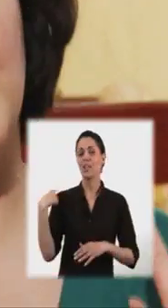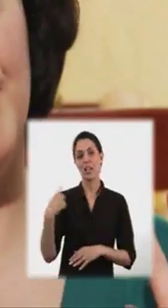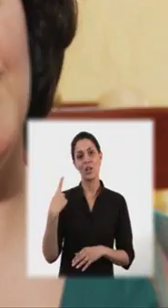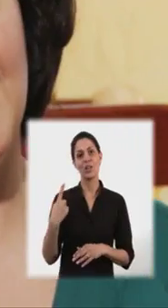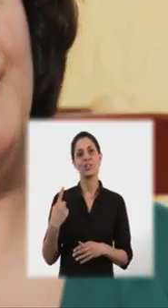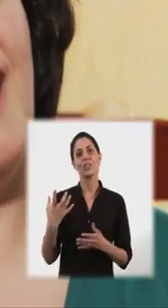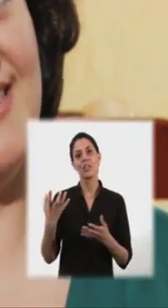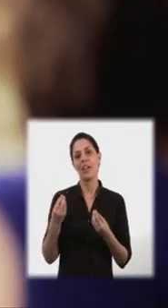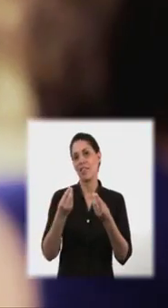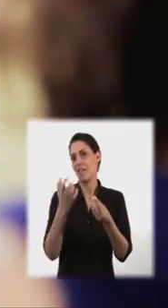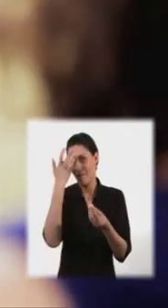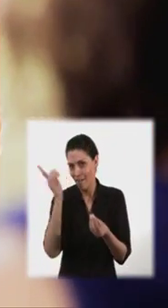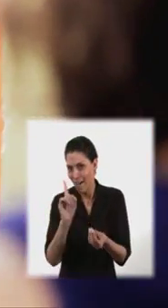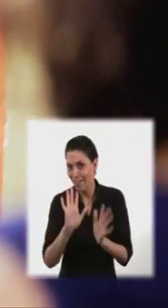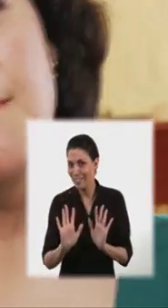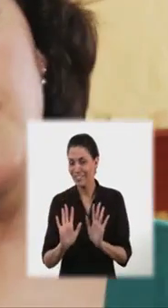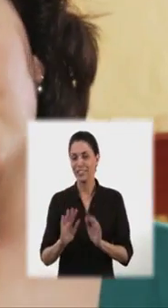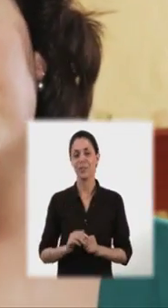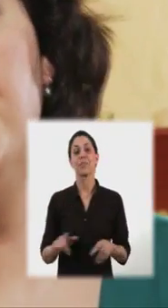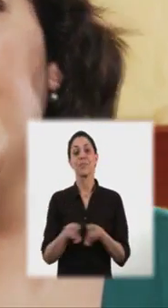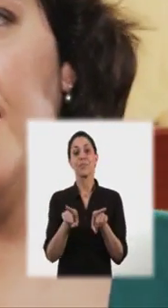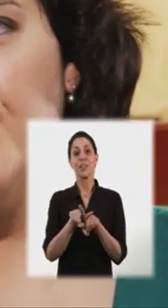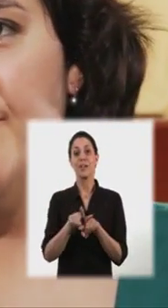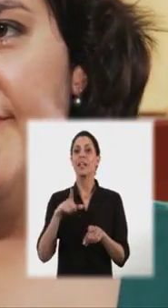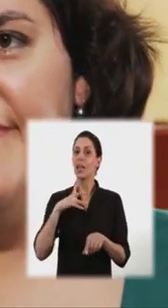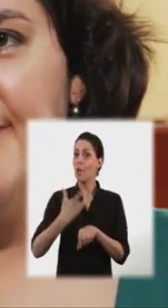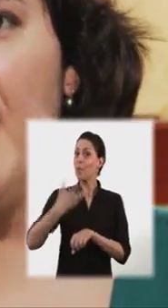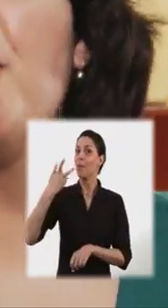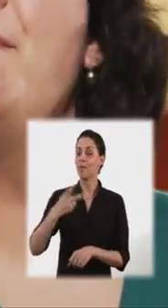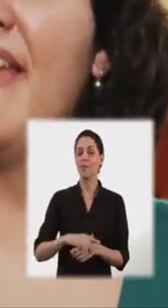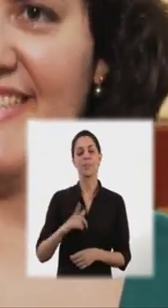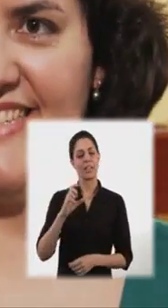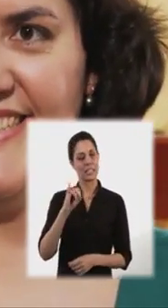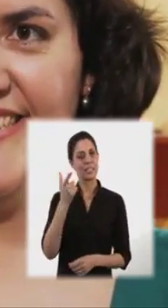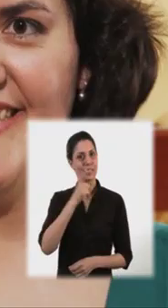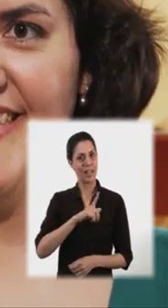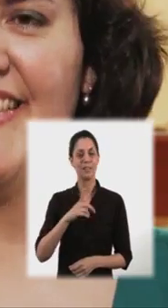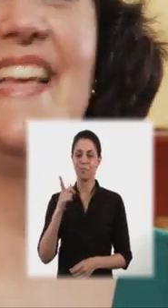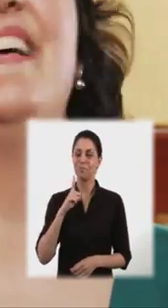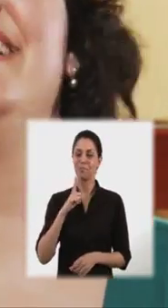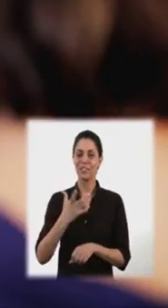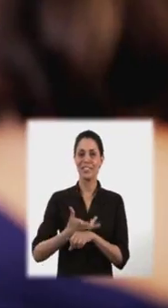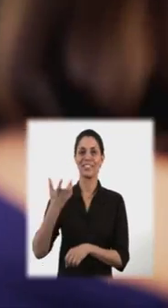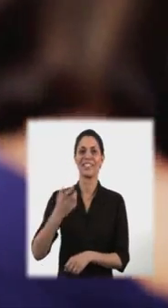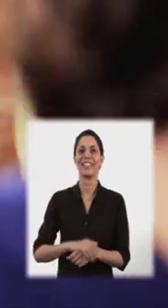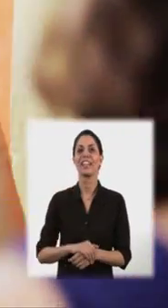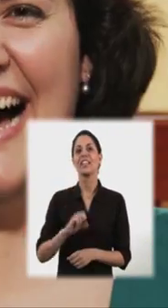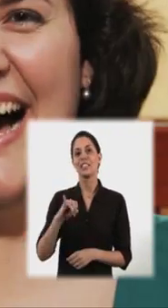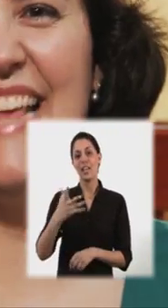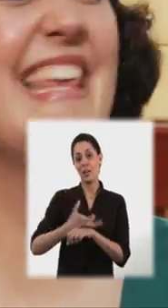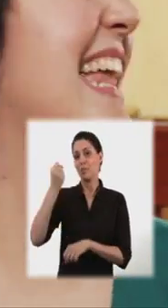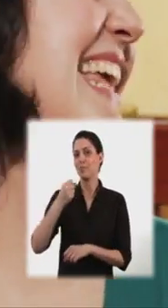não queria te propor uma coisa fácil. Certo. E tem também um prêmio, uma recompensa. Uma poesia já é tão boa, né? Com prêmio.